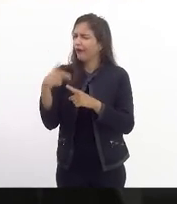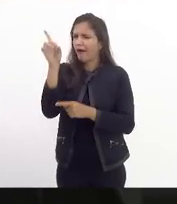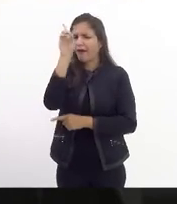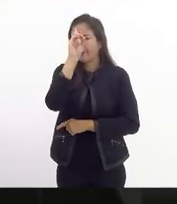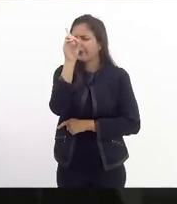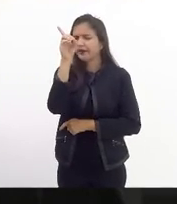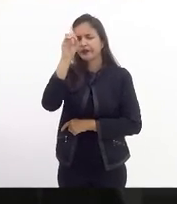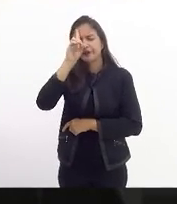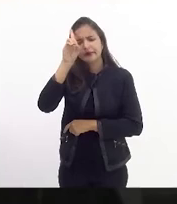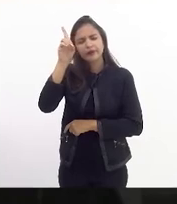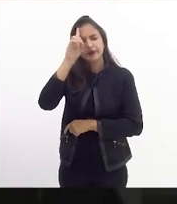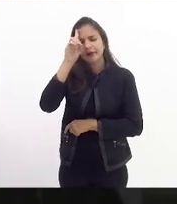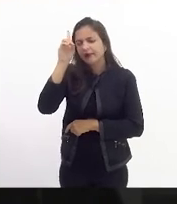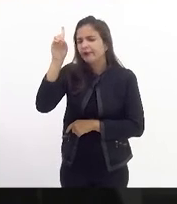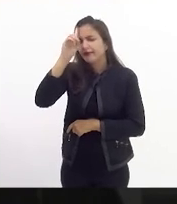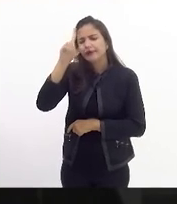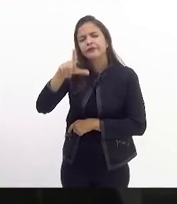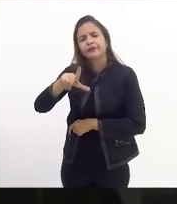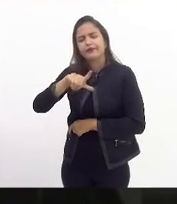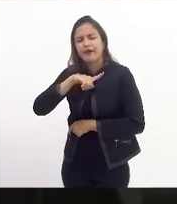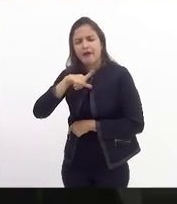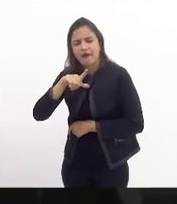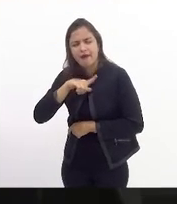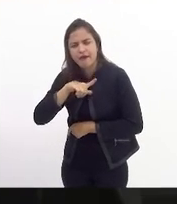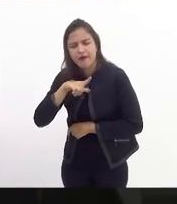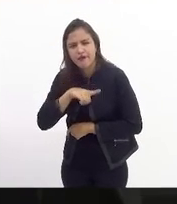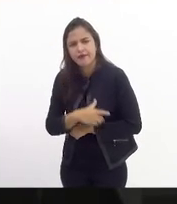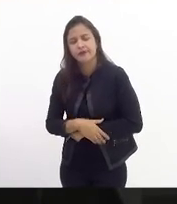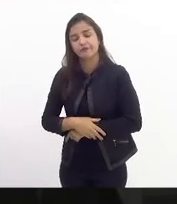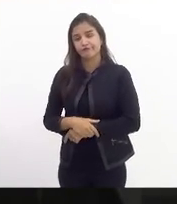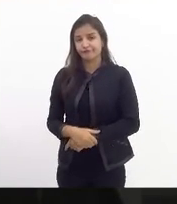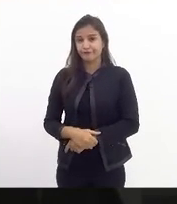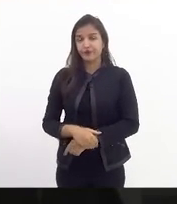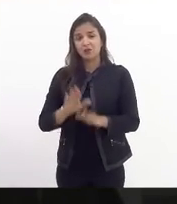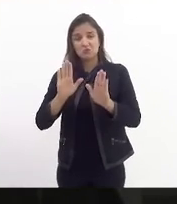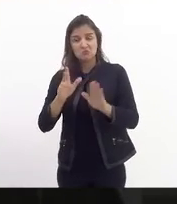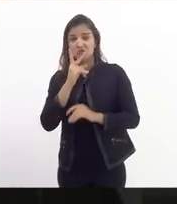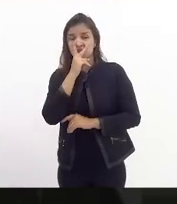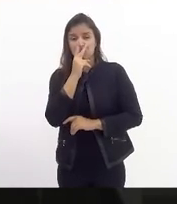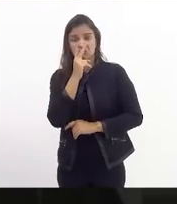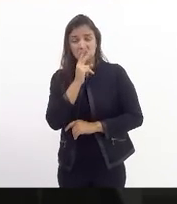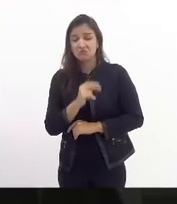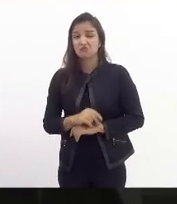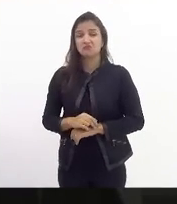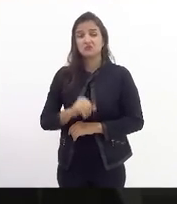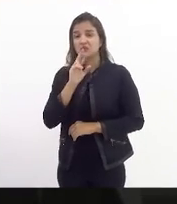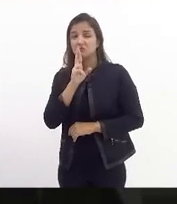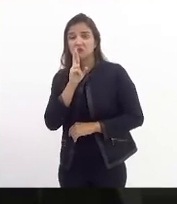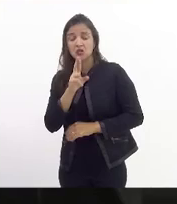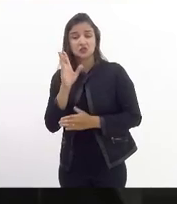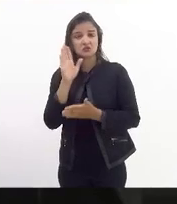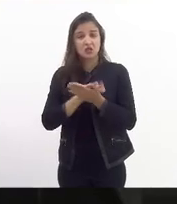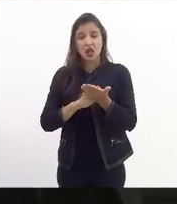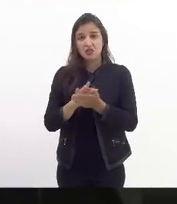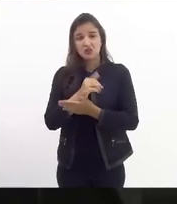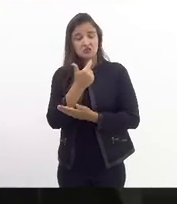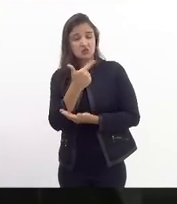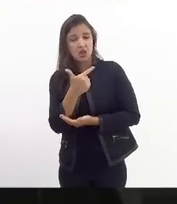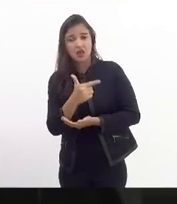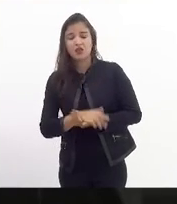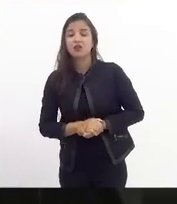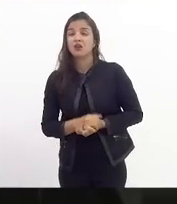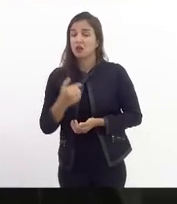diariamente e não está se vendo resposta. E eu acho que esse